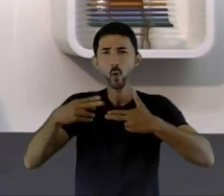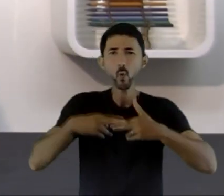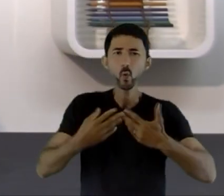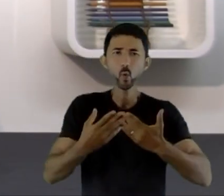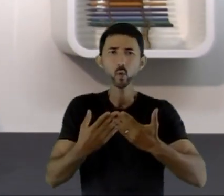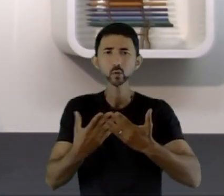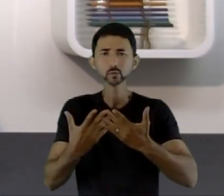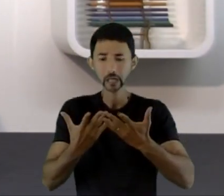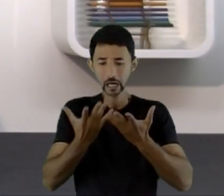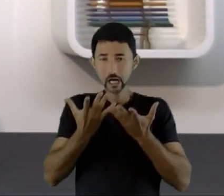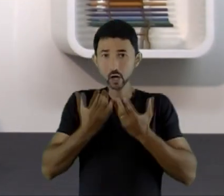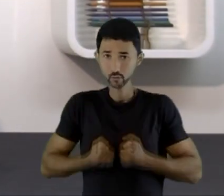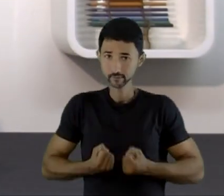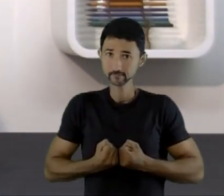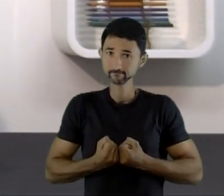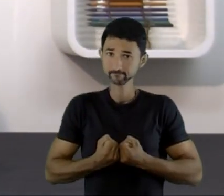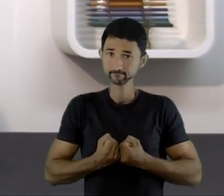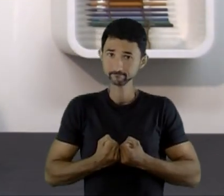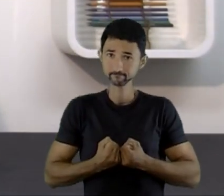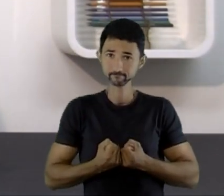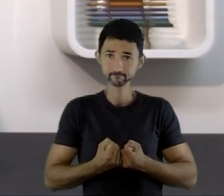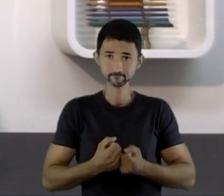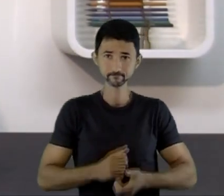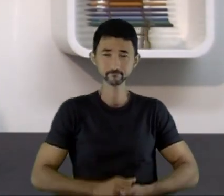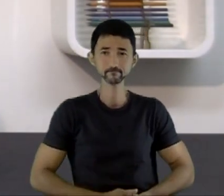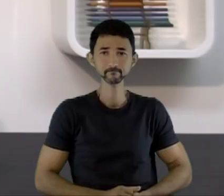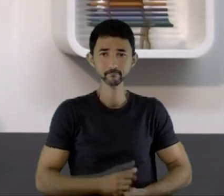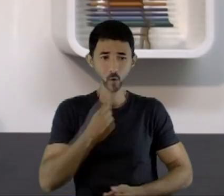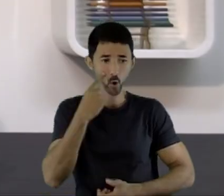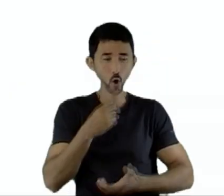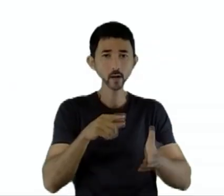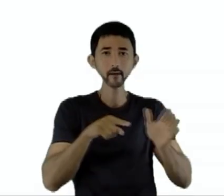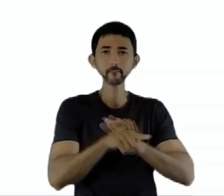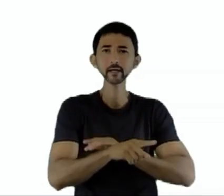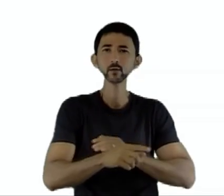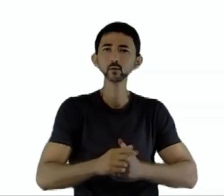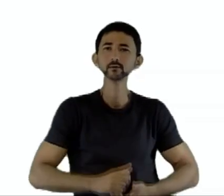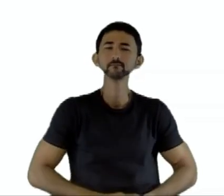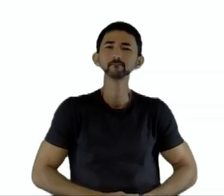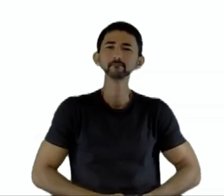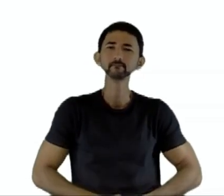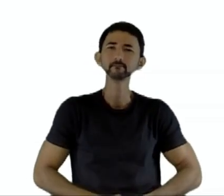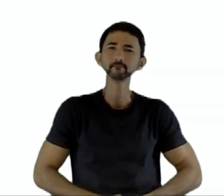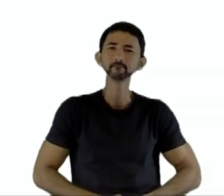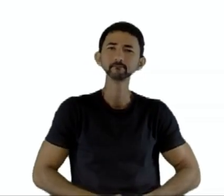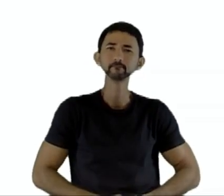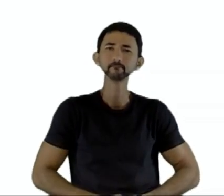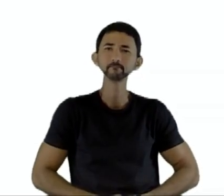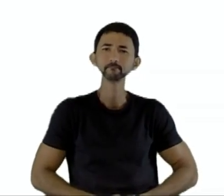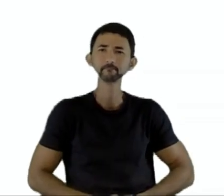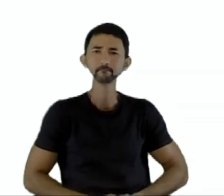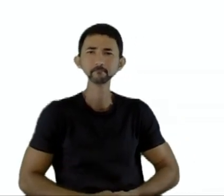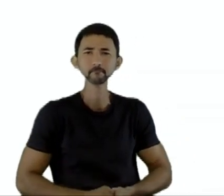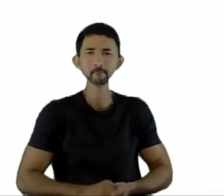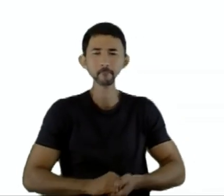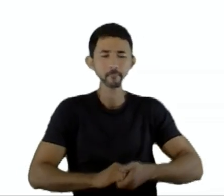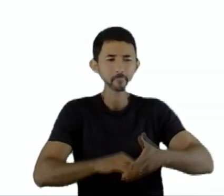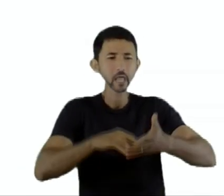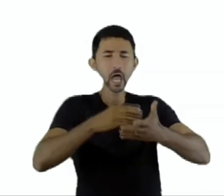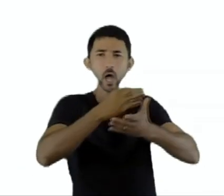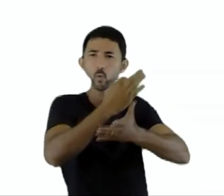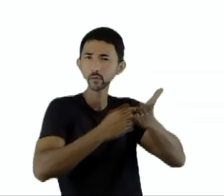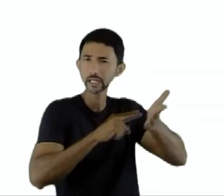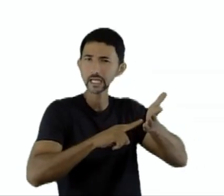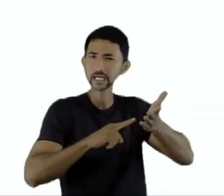gente é convencido por aquilo ali. Volta lá para a pergunta do slide agora para a gente continuar pensando nela. Segundo o texto, é